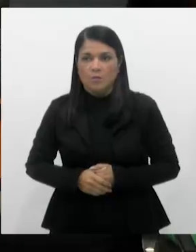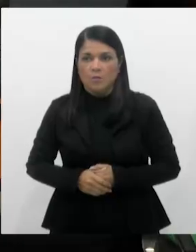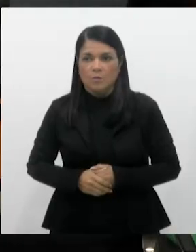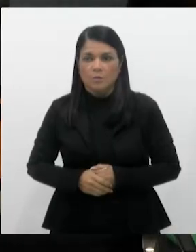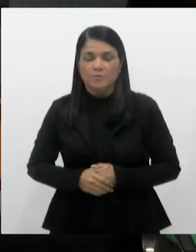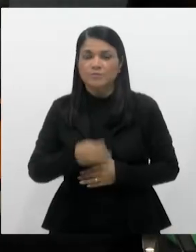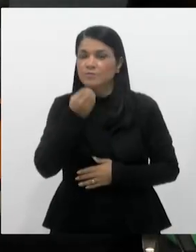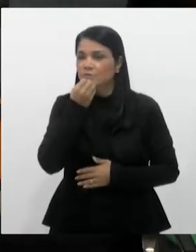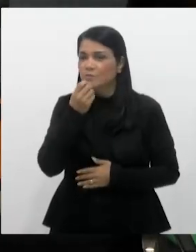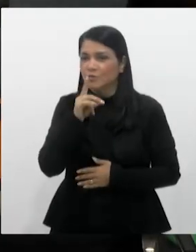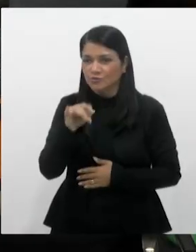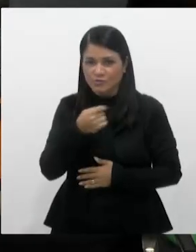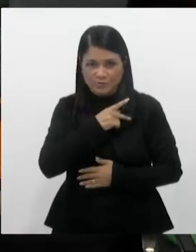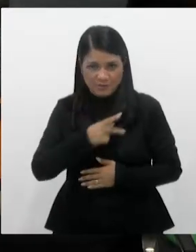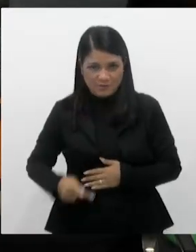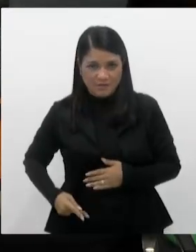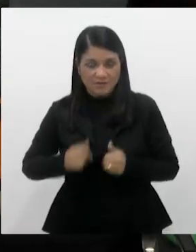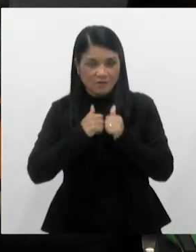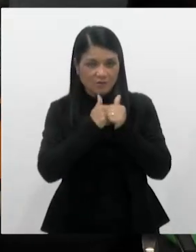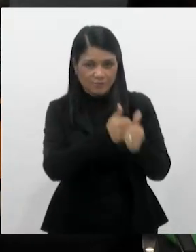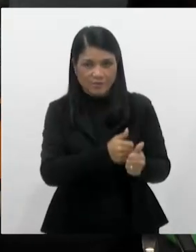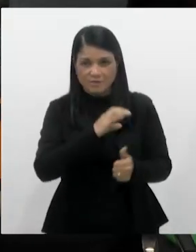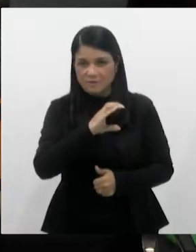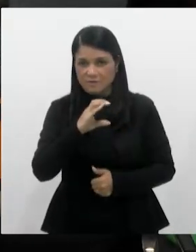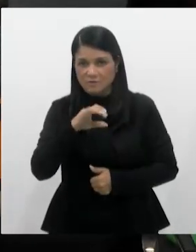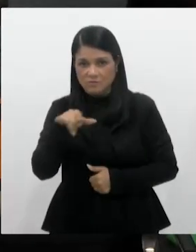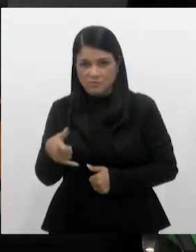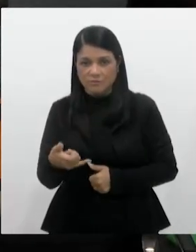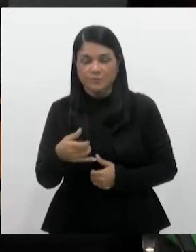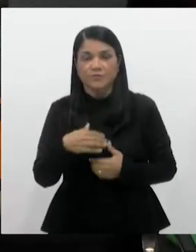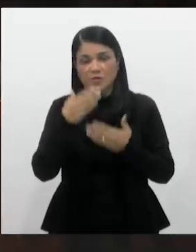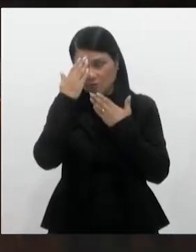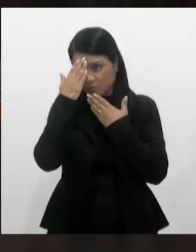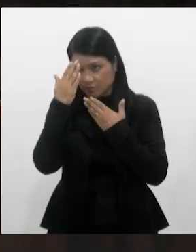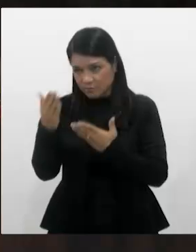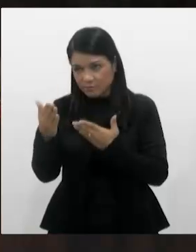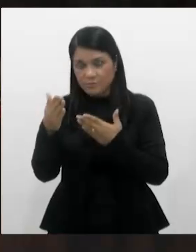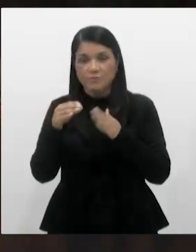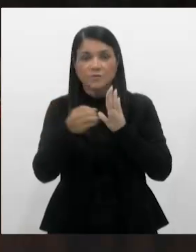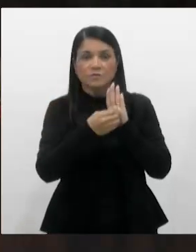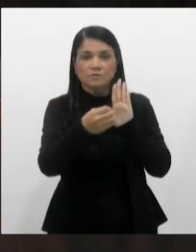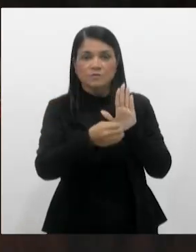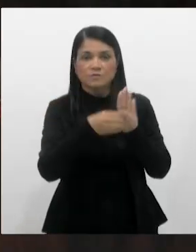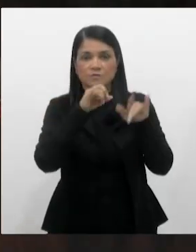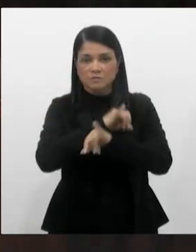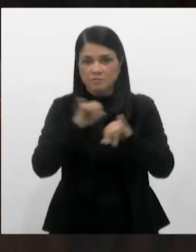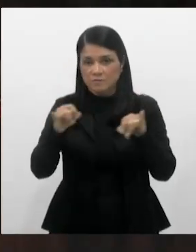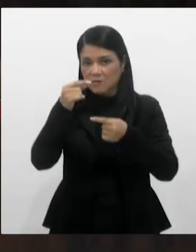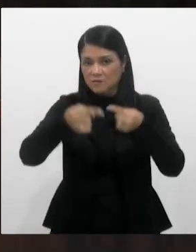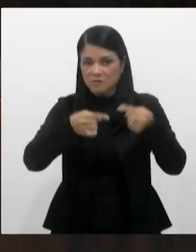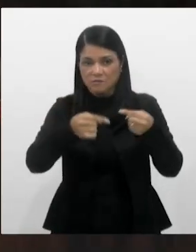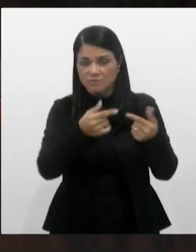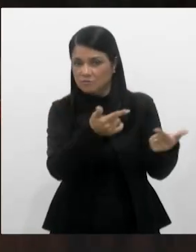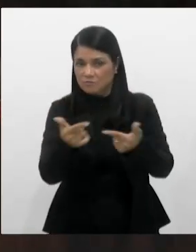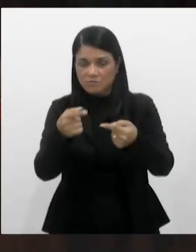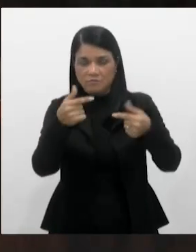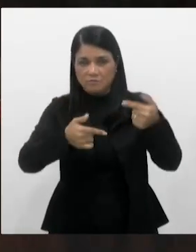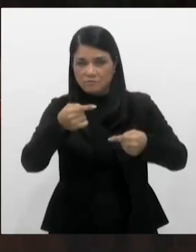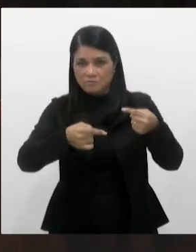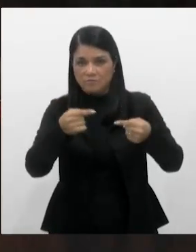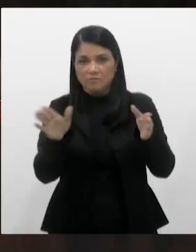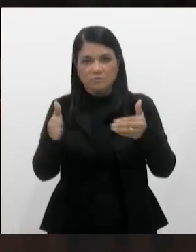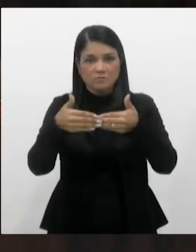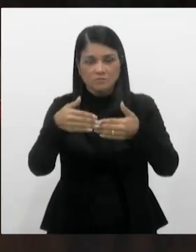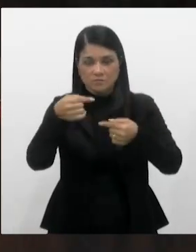Bom dia, presidente. Acompanhe a CCJ. Obrigado. Com os pareceres emitidos em discussão, não havendo quem queira discutir,